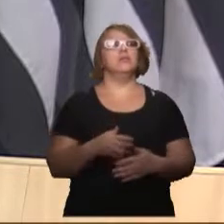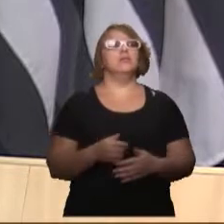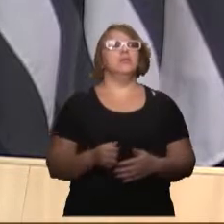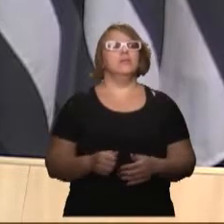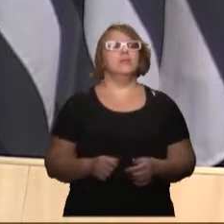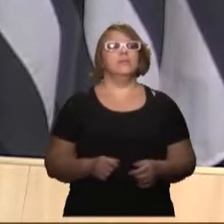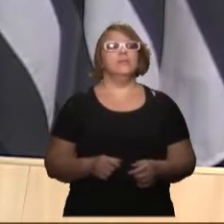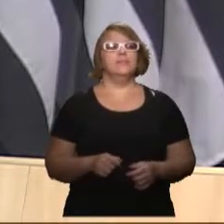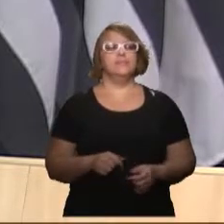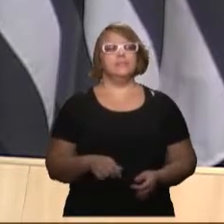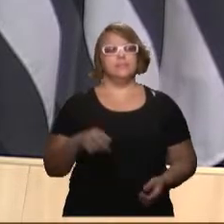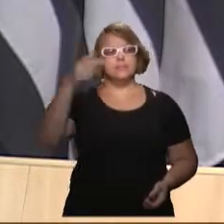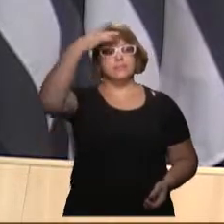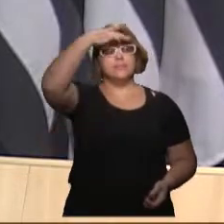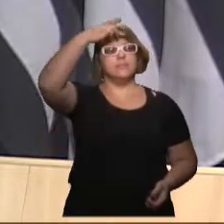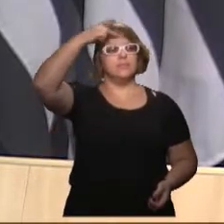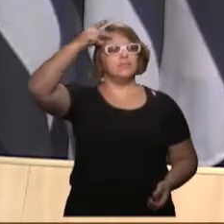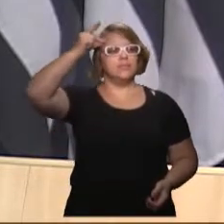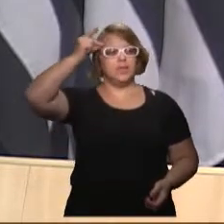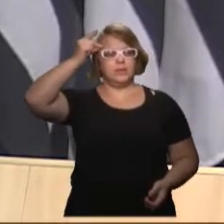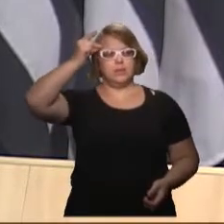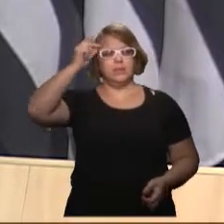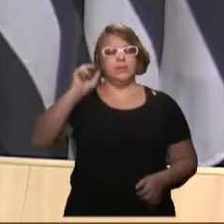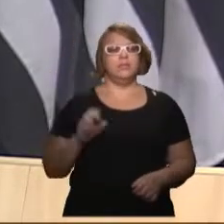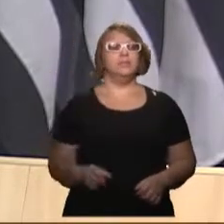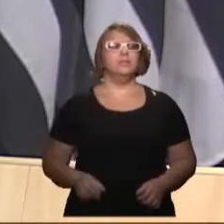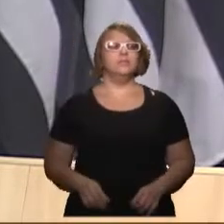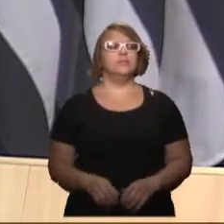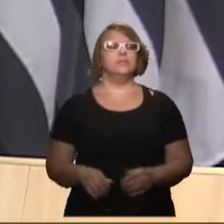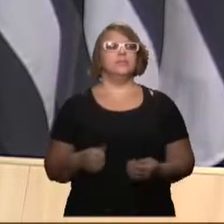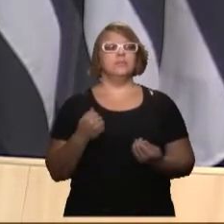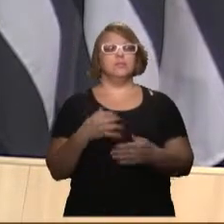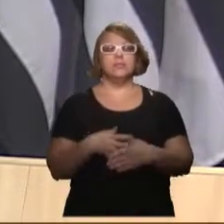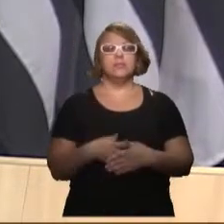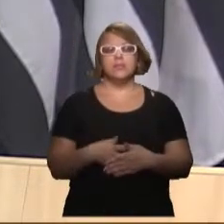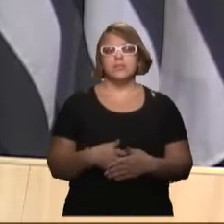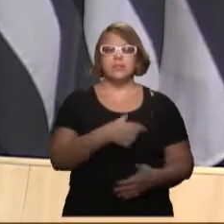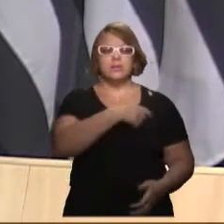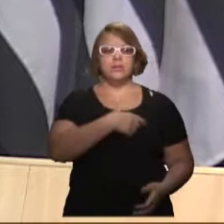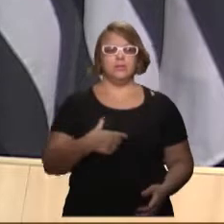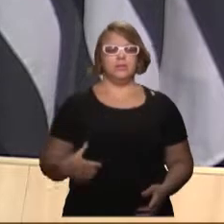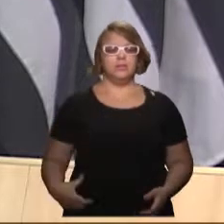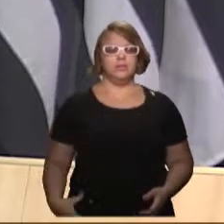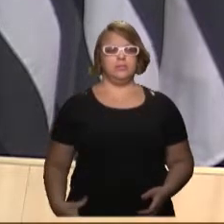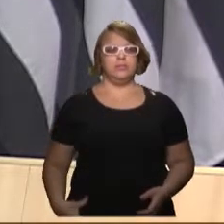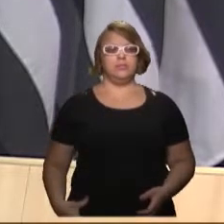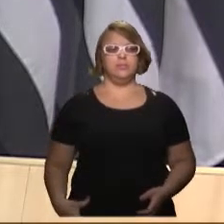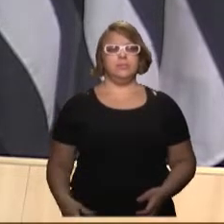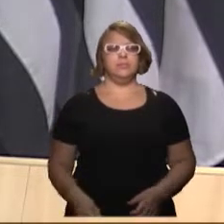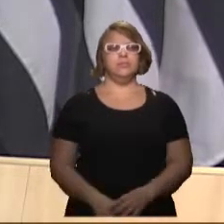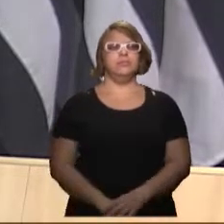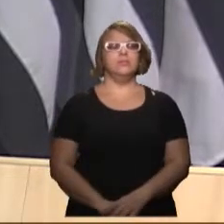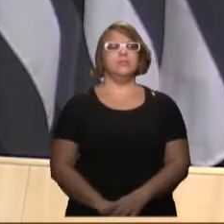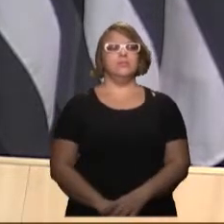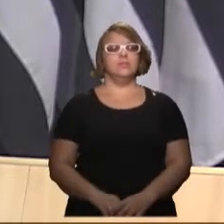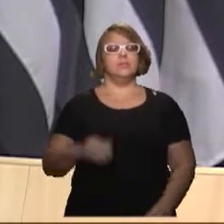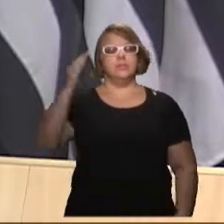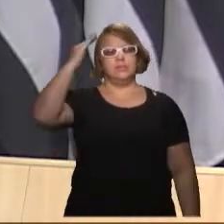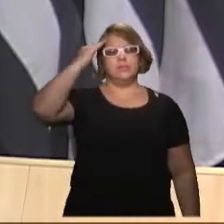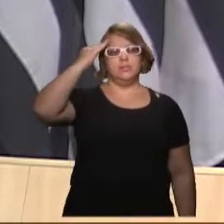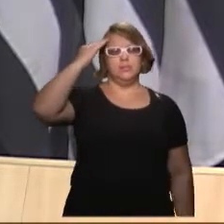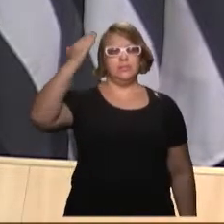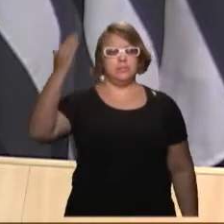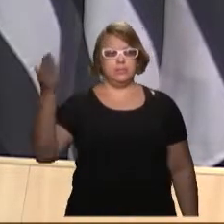tem que garantir os direitos para que ela possa realmente fazer esse concurso público dentro da Prefeitura Municipal. Agradeço aos vereadores a